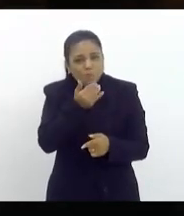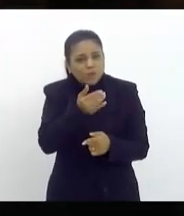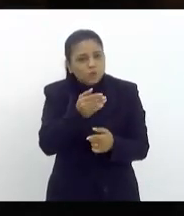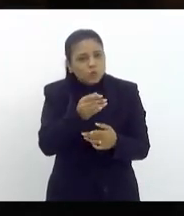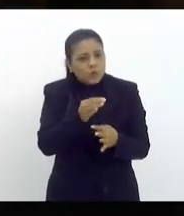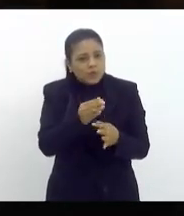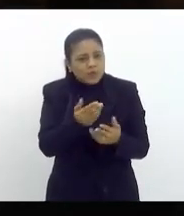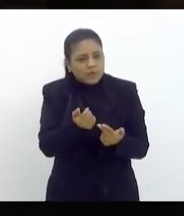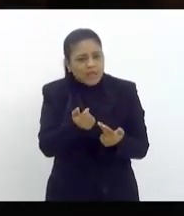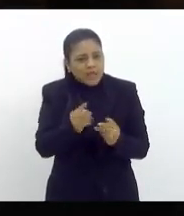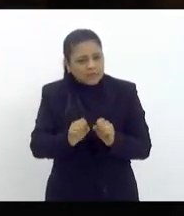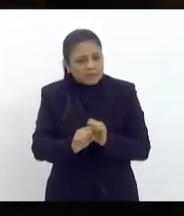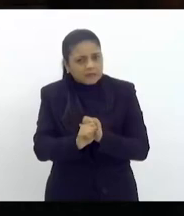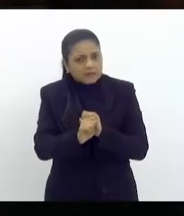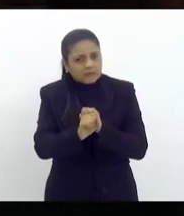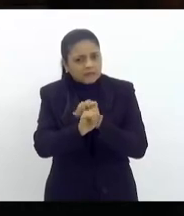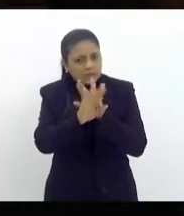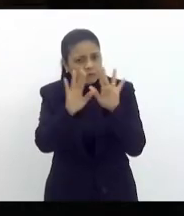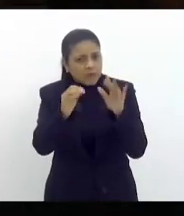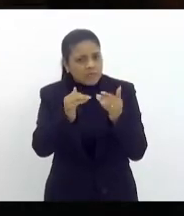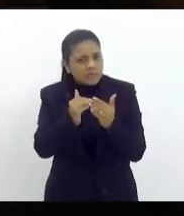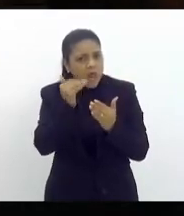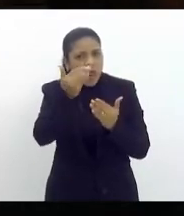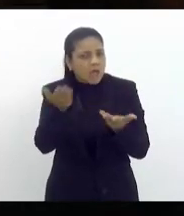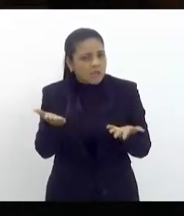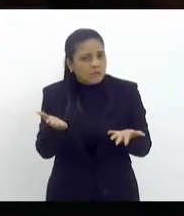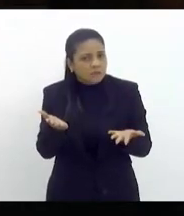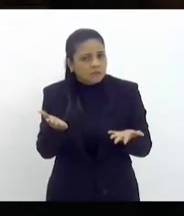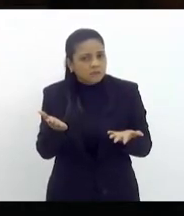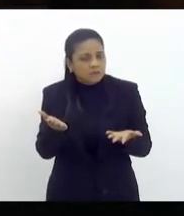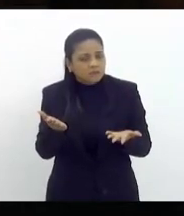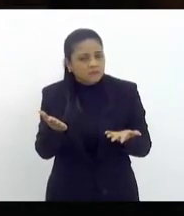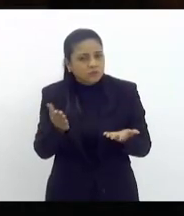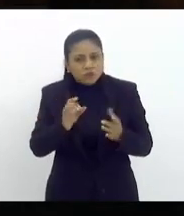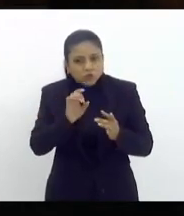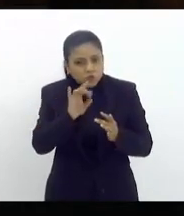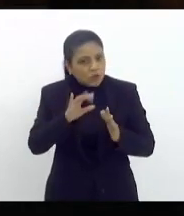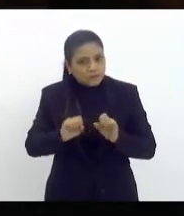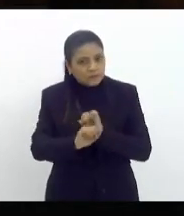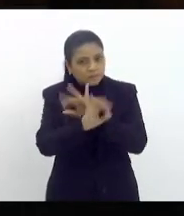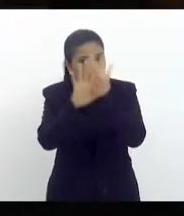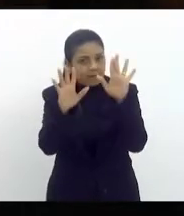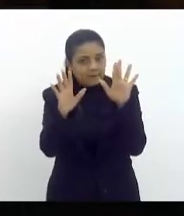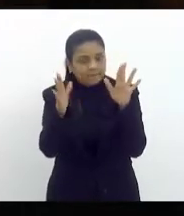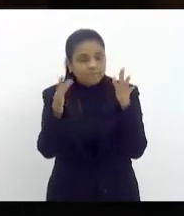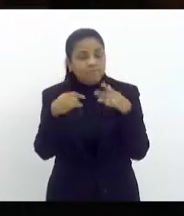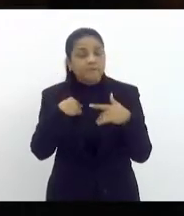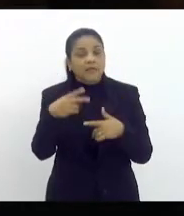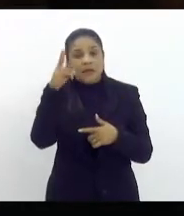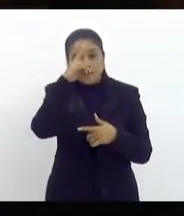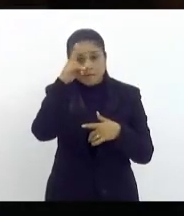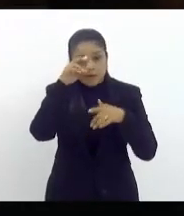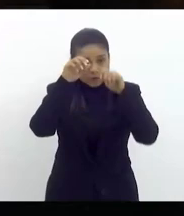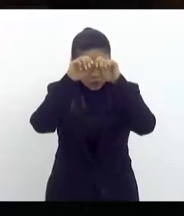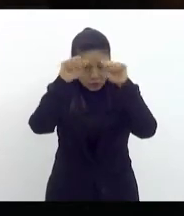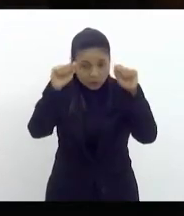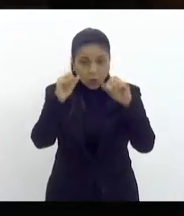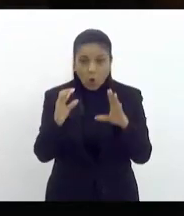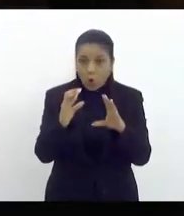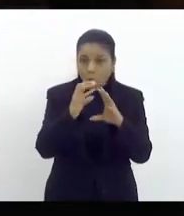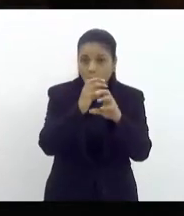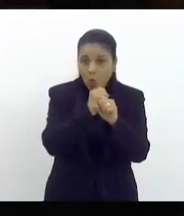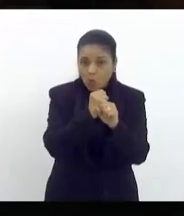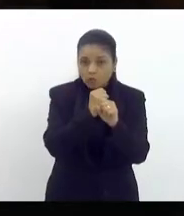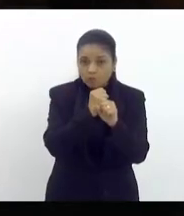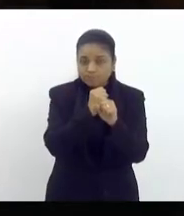além do que transparência e nesse sentido senhor presidente a gente precisa lembrar o tribunal de contas do estado do Rio de Janeiro